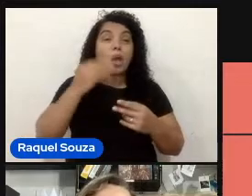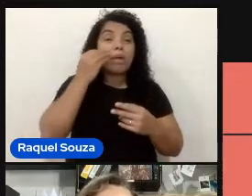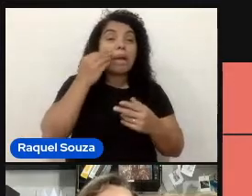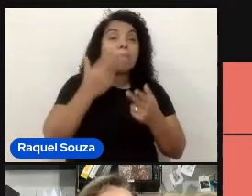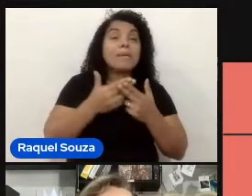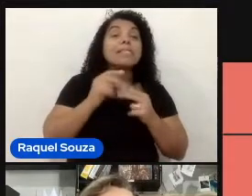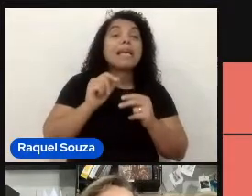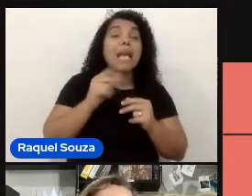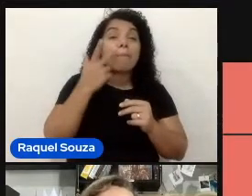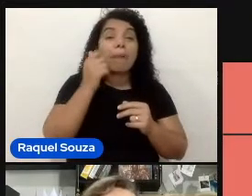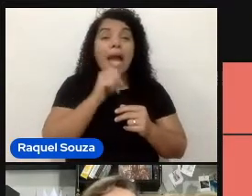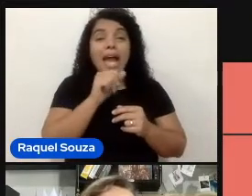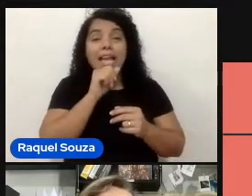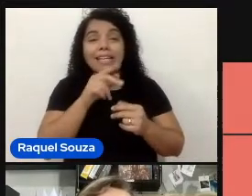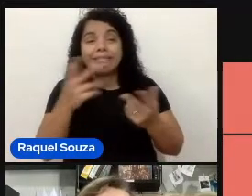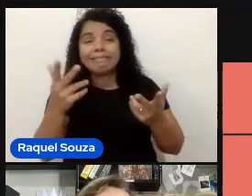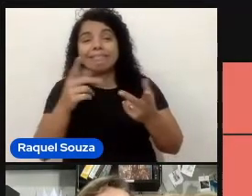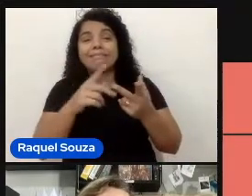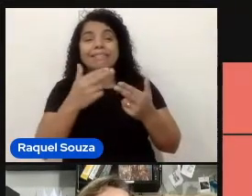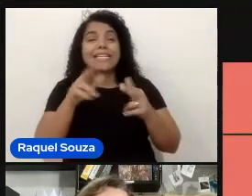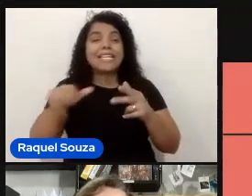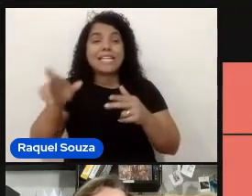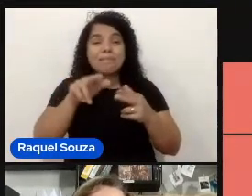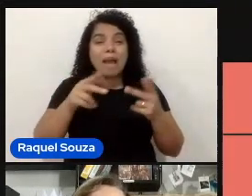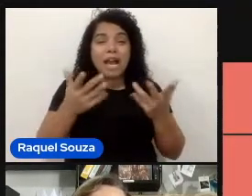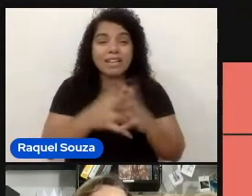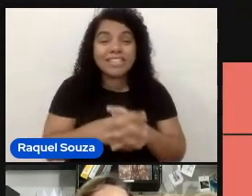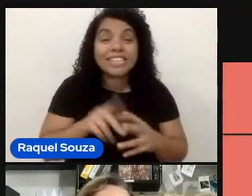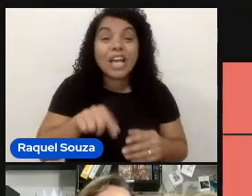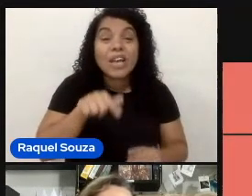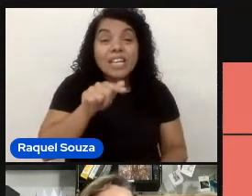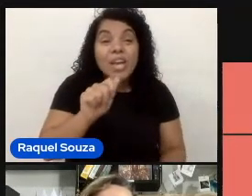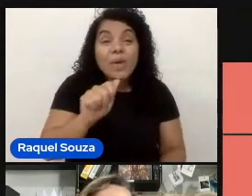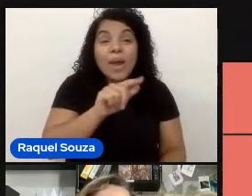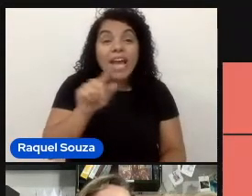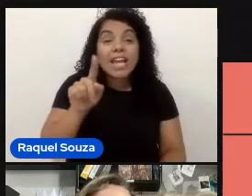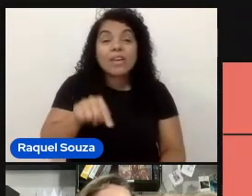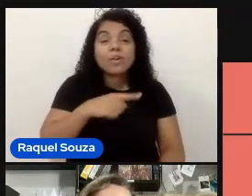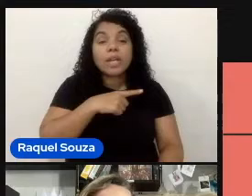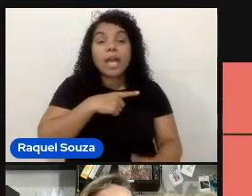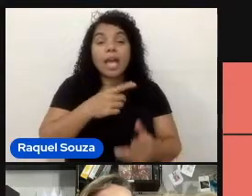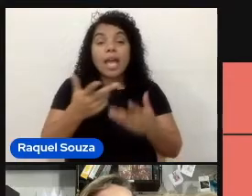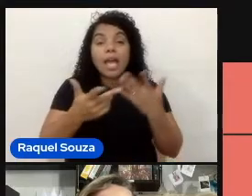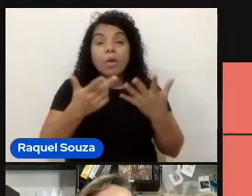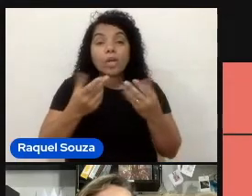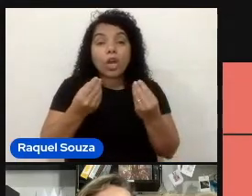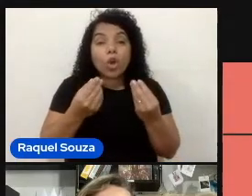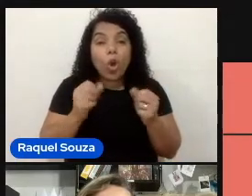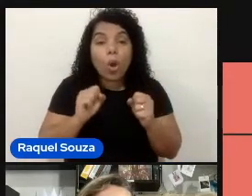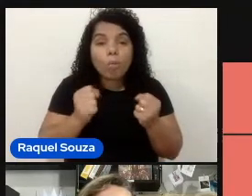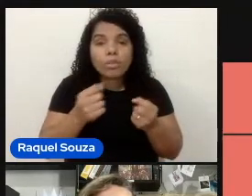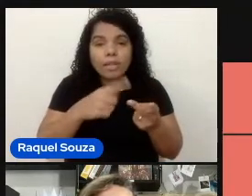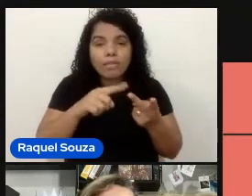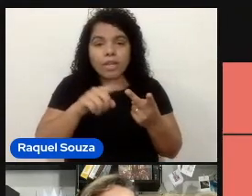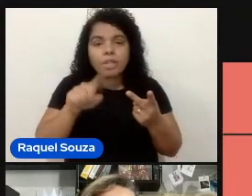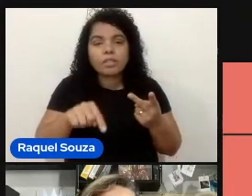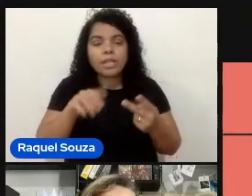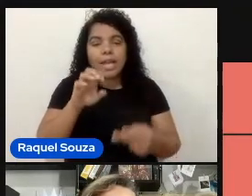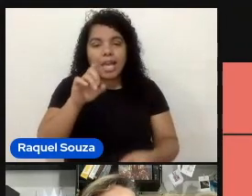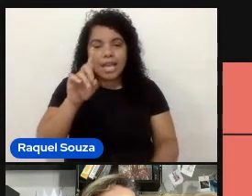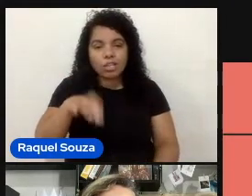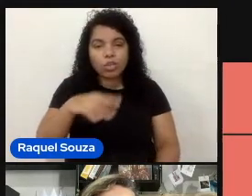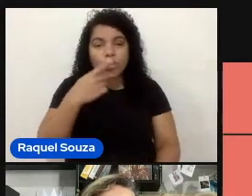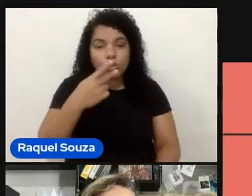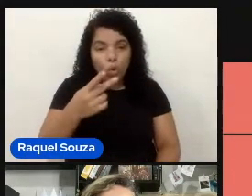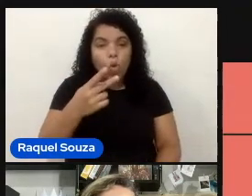aí. Então, o QA ele vai atuar ali na defensão. O Edson trouxe um tema muito importante, que eu acho